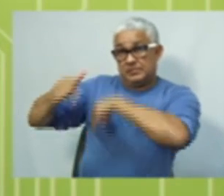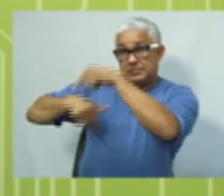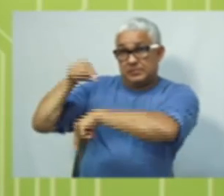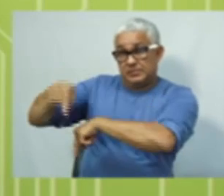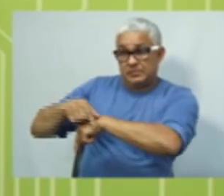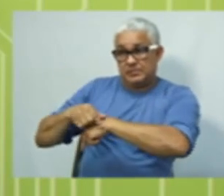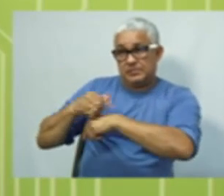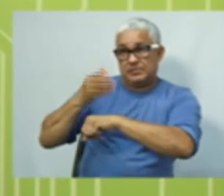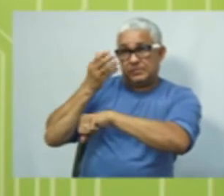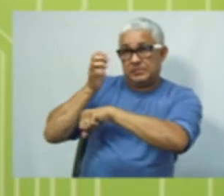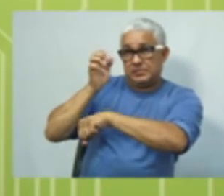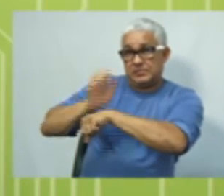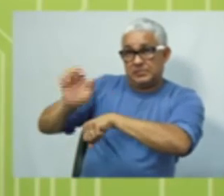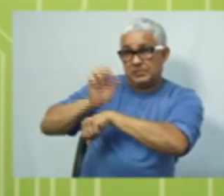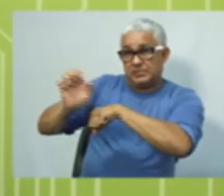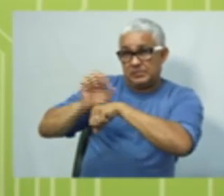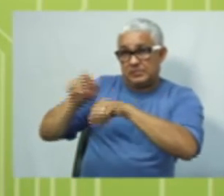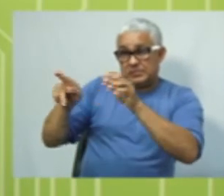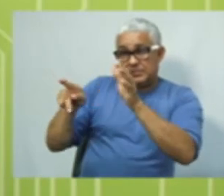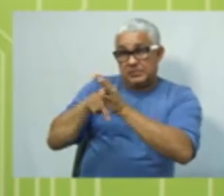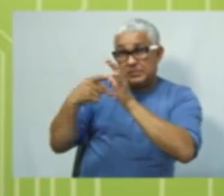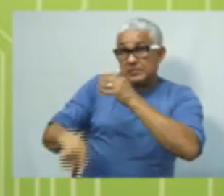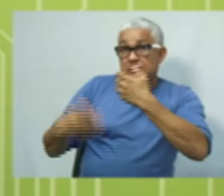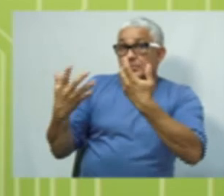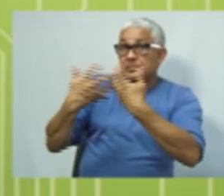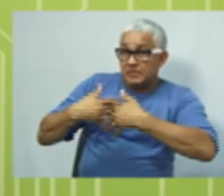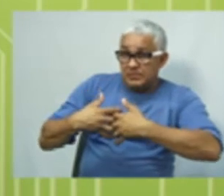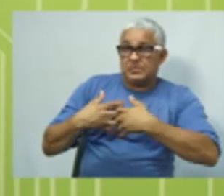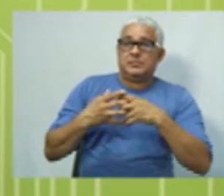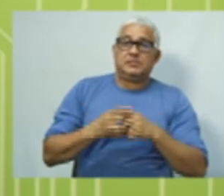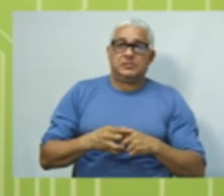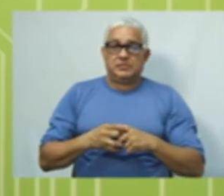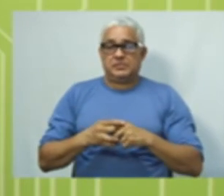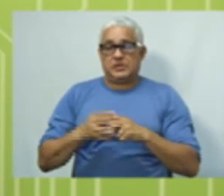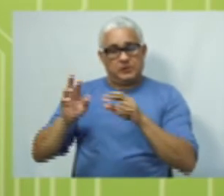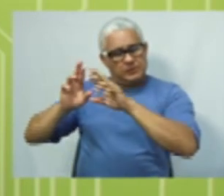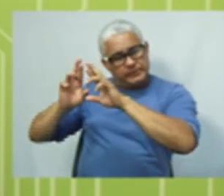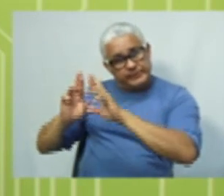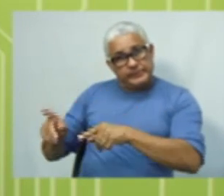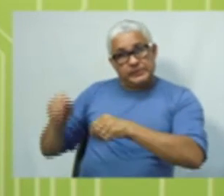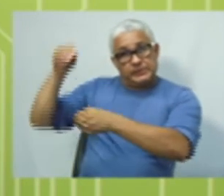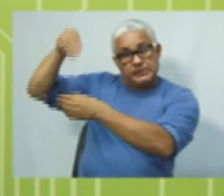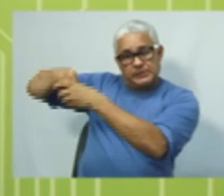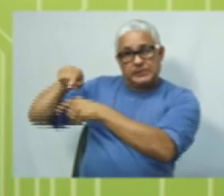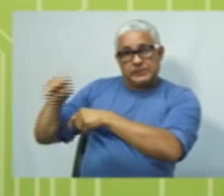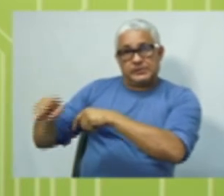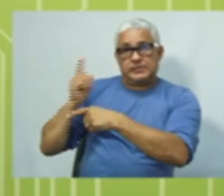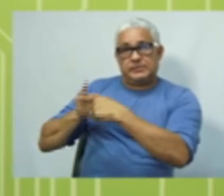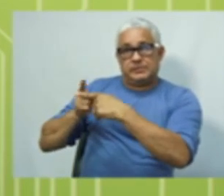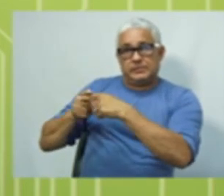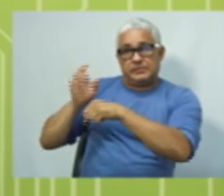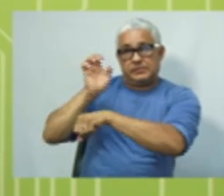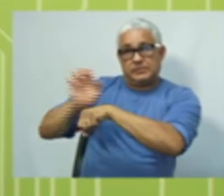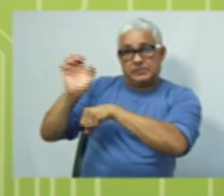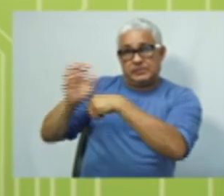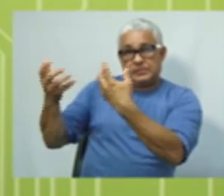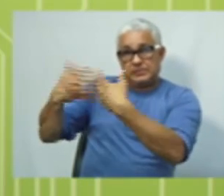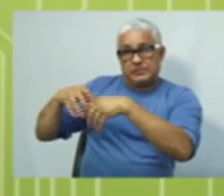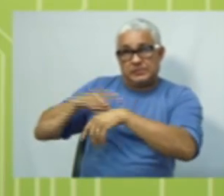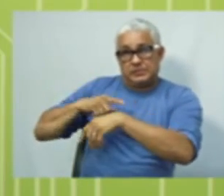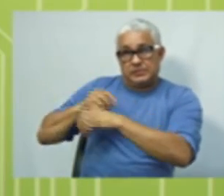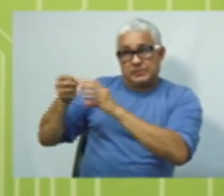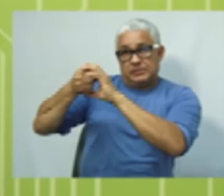os estagiários, são estagiários do IFRO, né? Isso aí faz uma diferença lá dentro. Por quê? Porque já tem